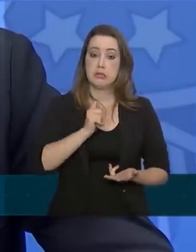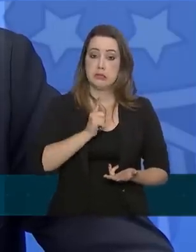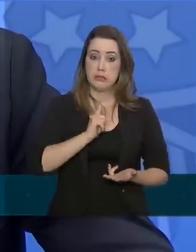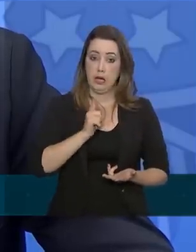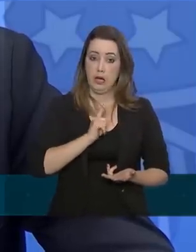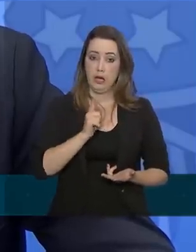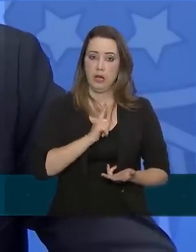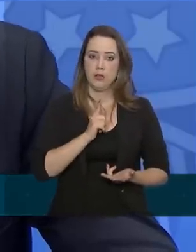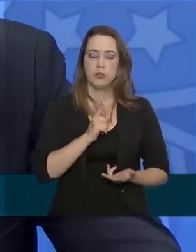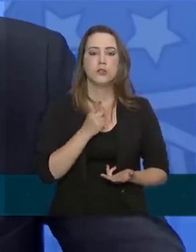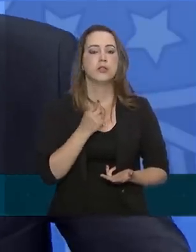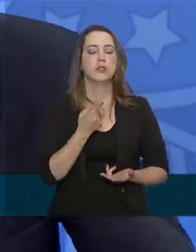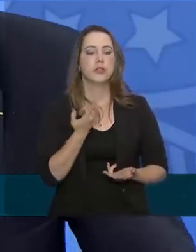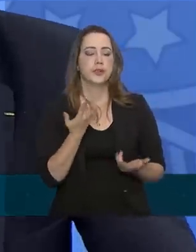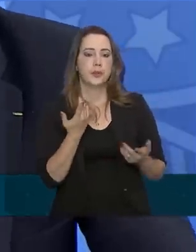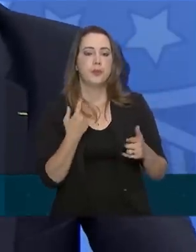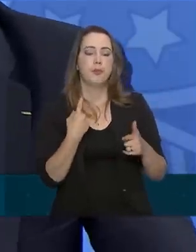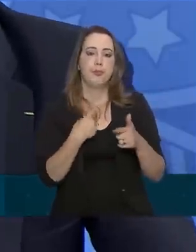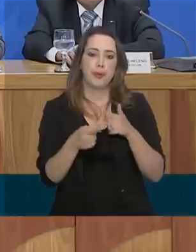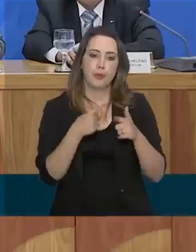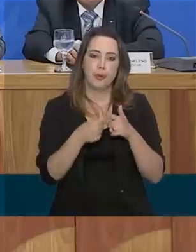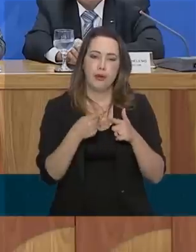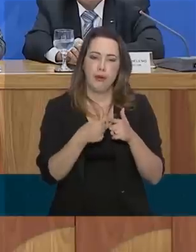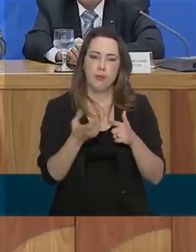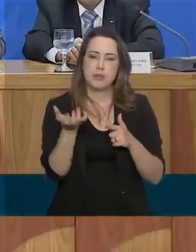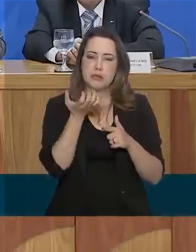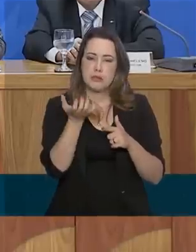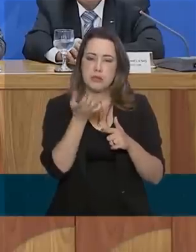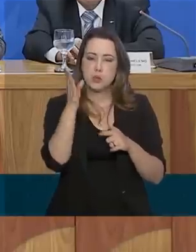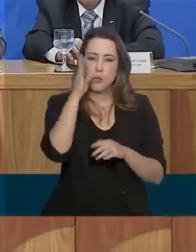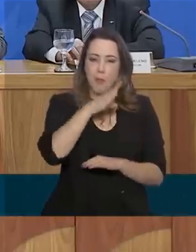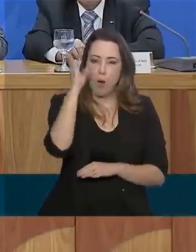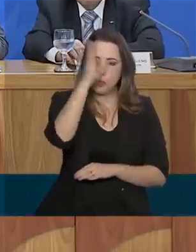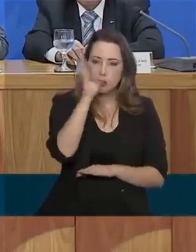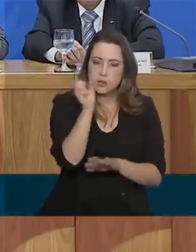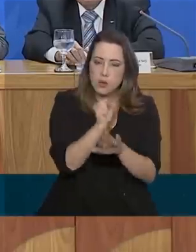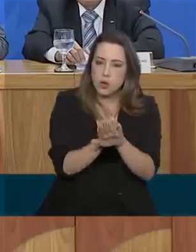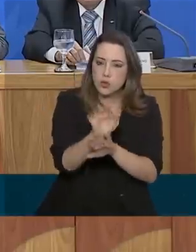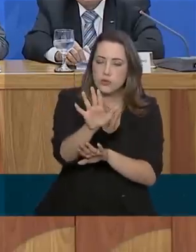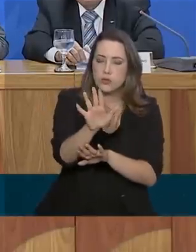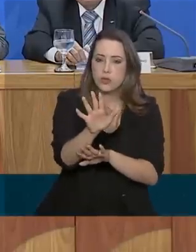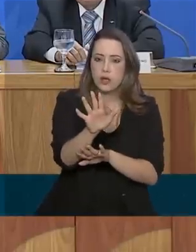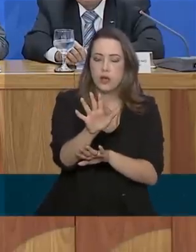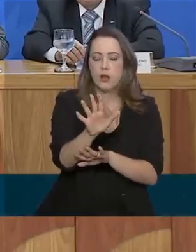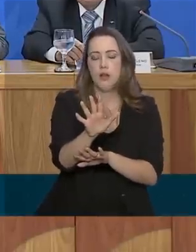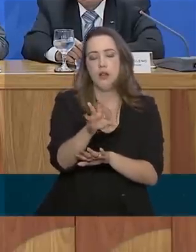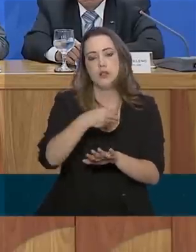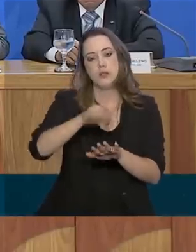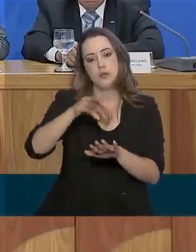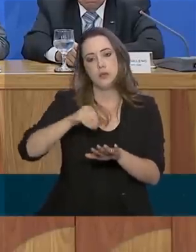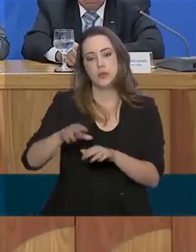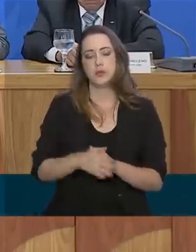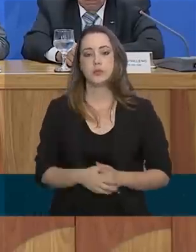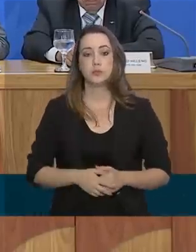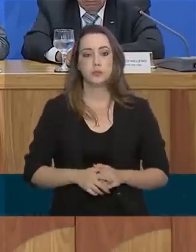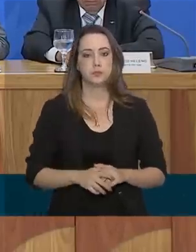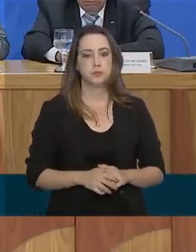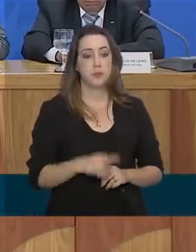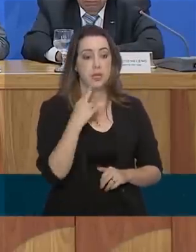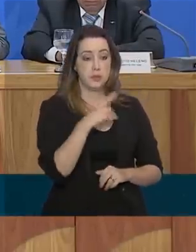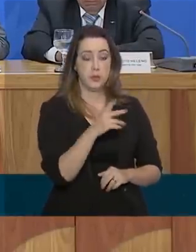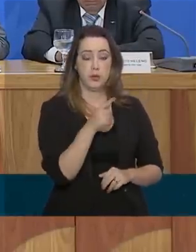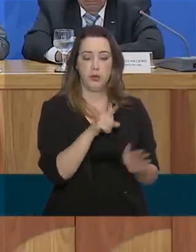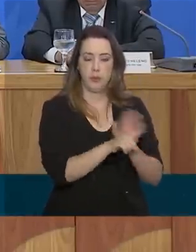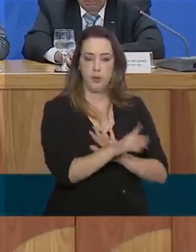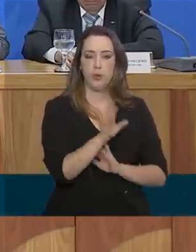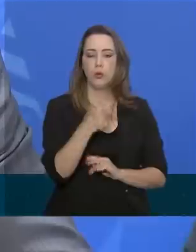fé por parte dessa pessoa a responder à pergunta nós entendemos que não não fragiliza a credibilidade do órgão